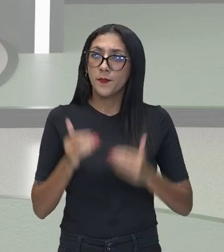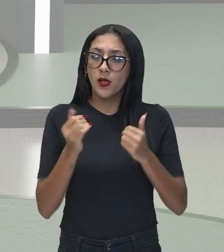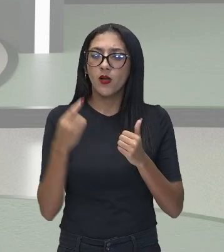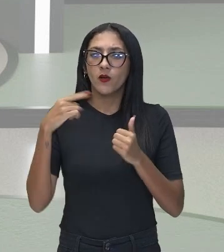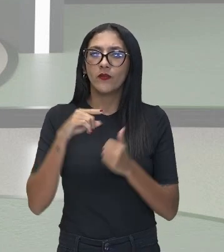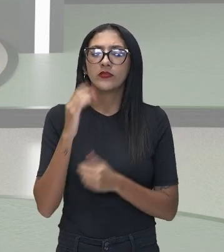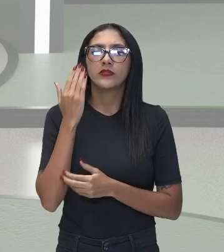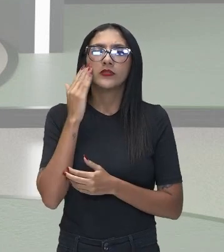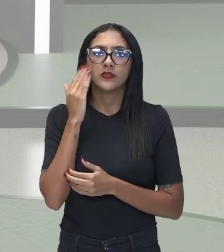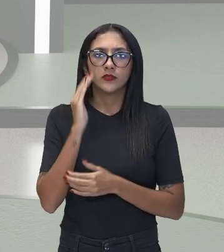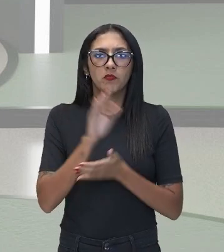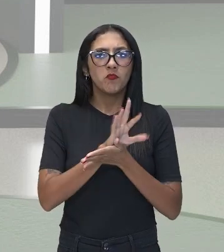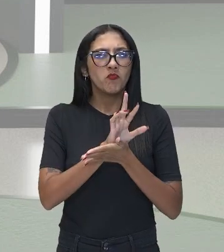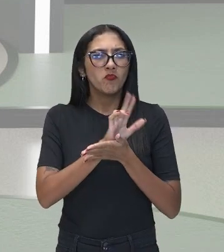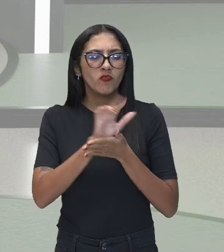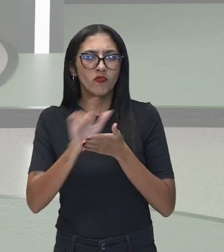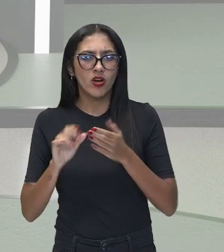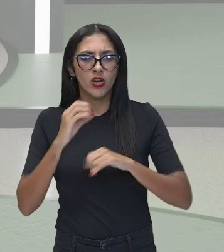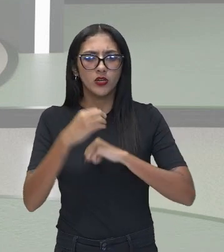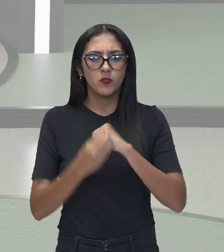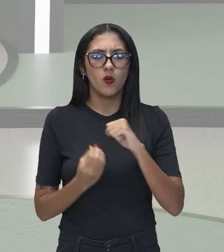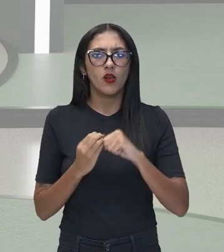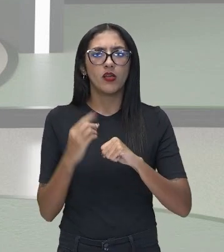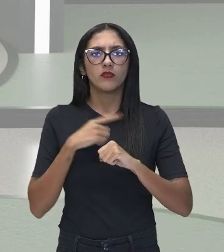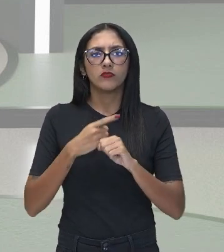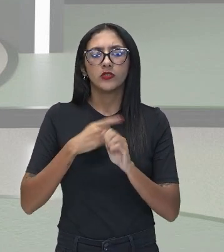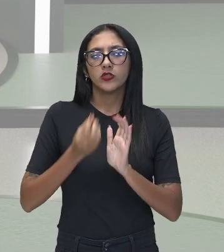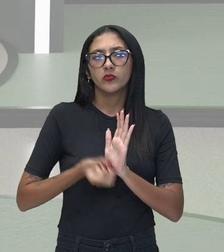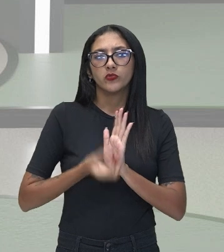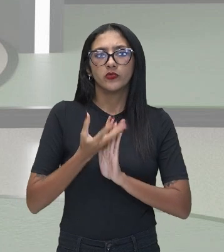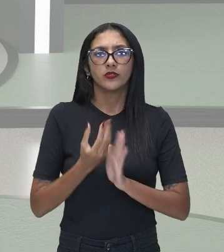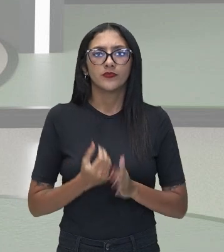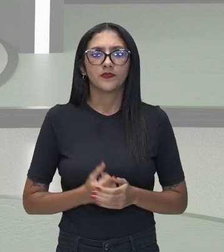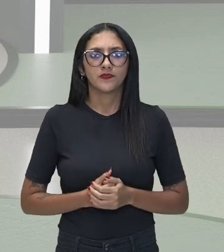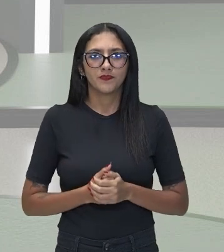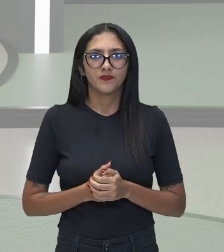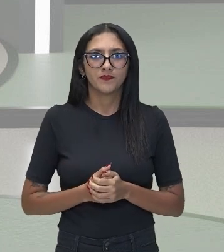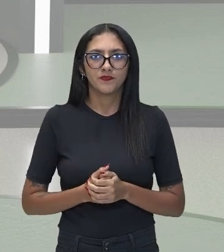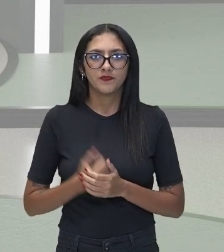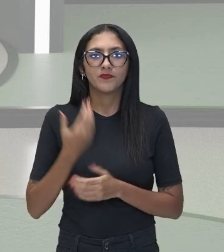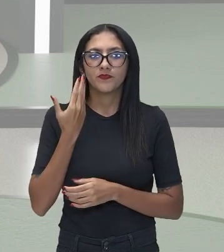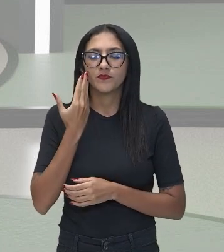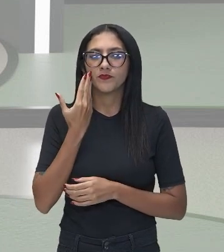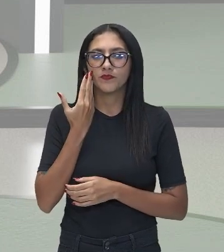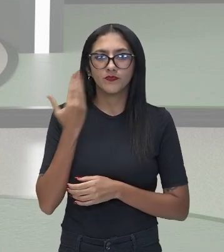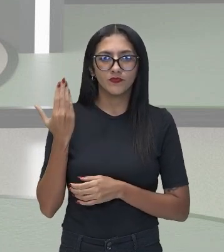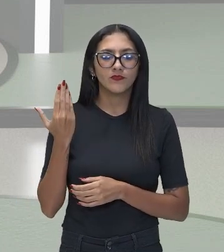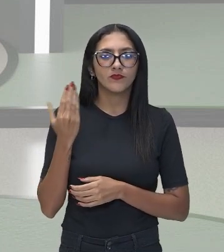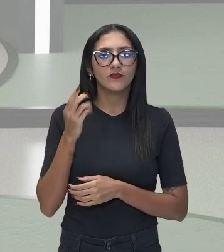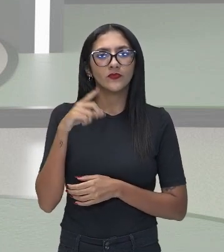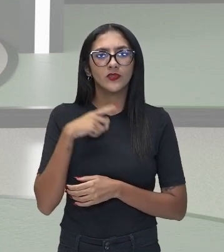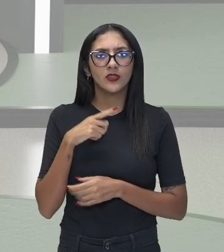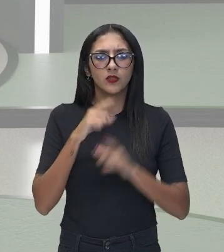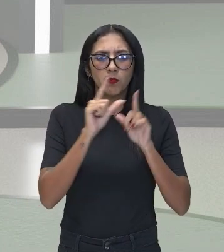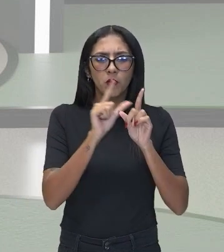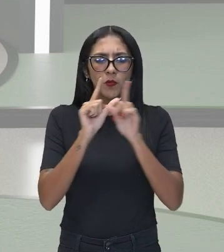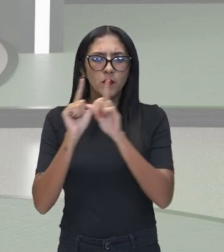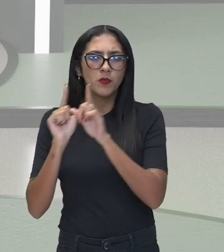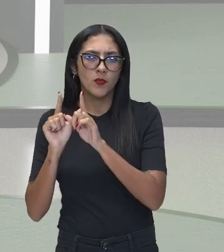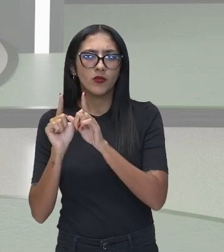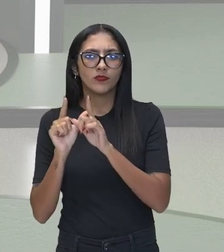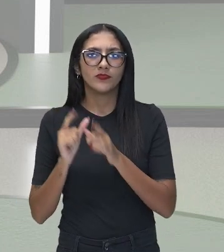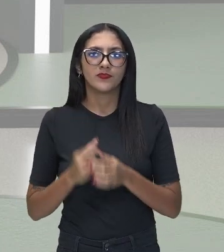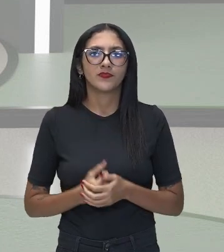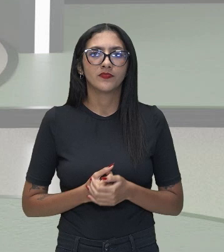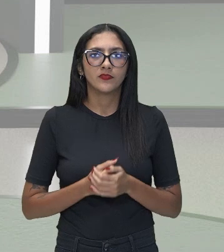entenderem que várias moléculas vão se formando aí. Então, eu trouxe assim em forma desses quadradinhos, mas a